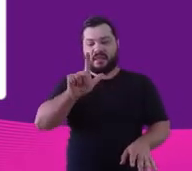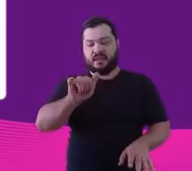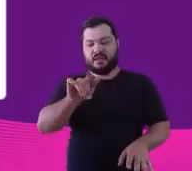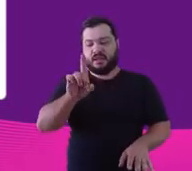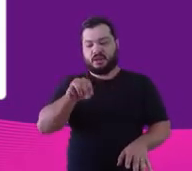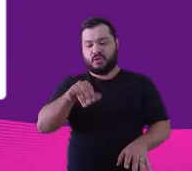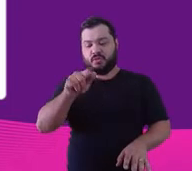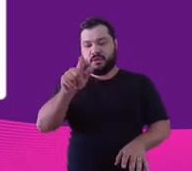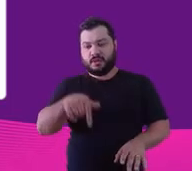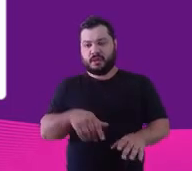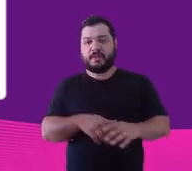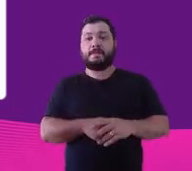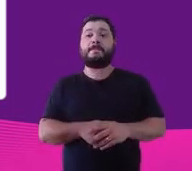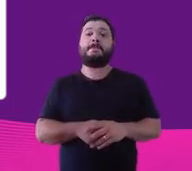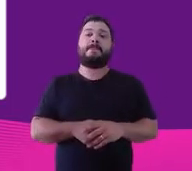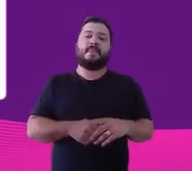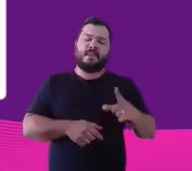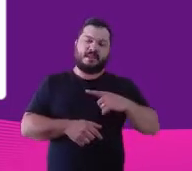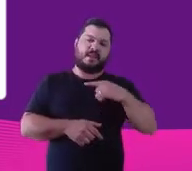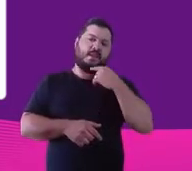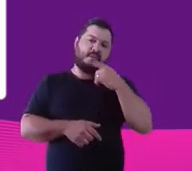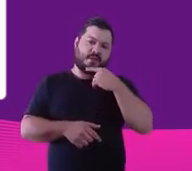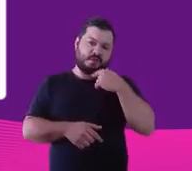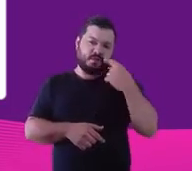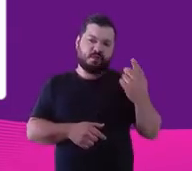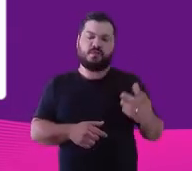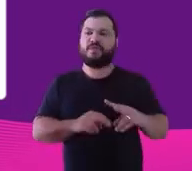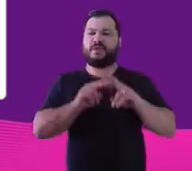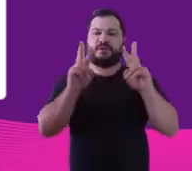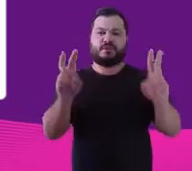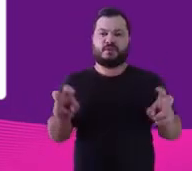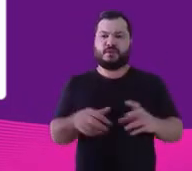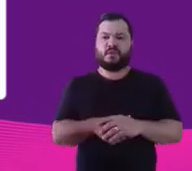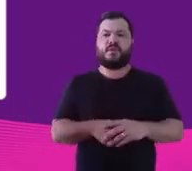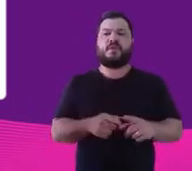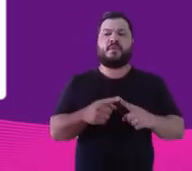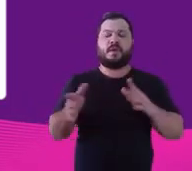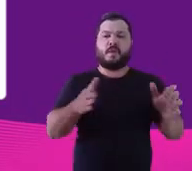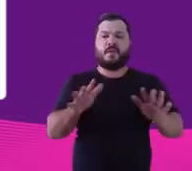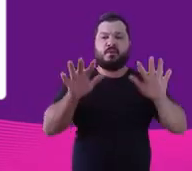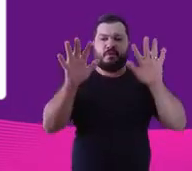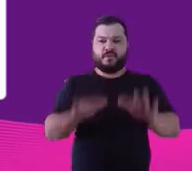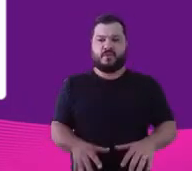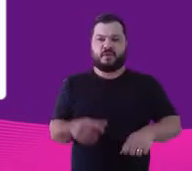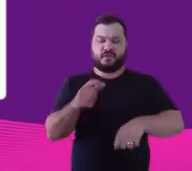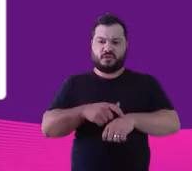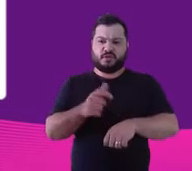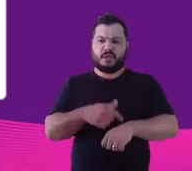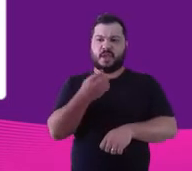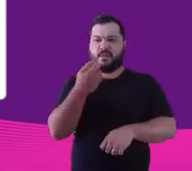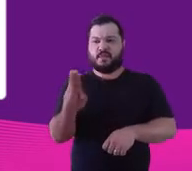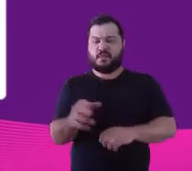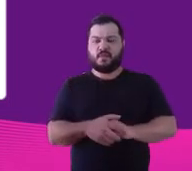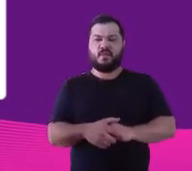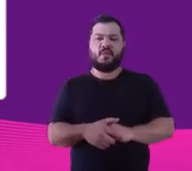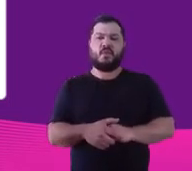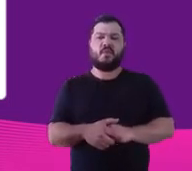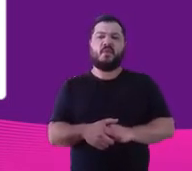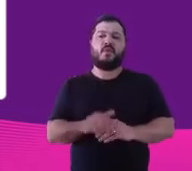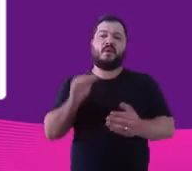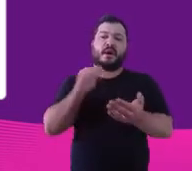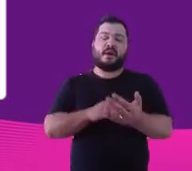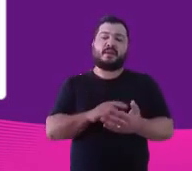o Standard né alguma dúvida ainda em relação a período fixo de tempo ou é até a